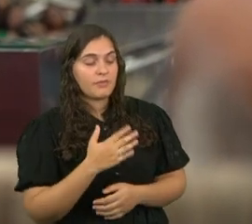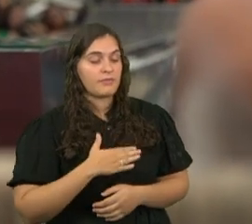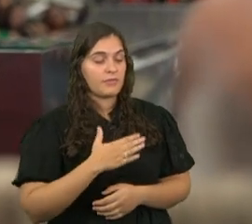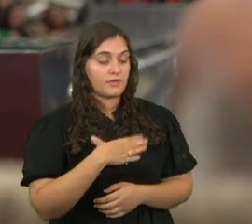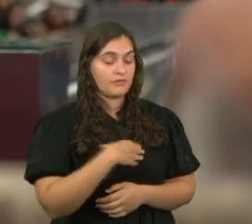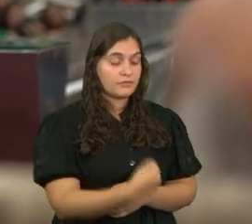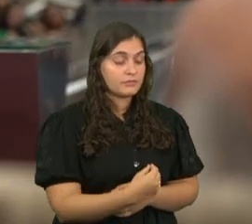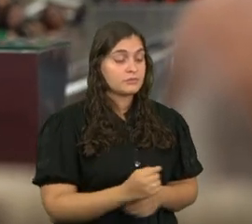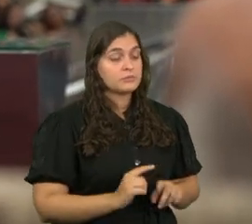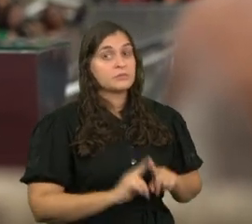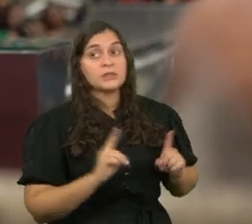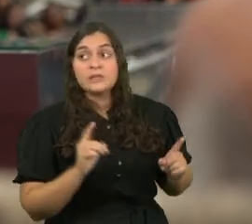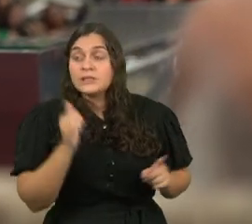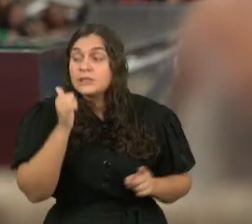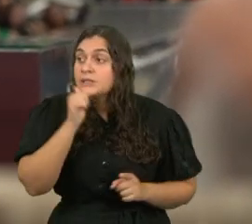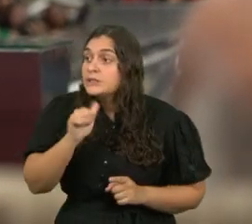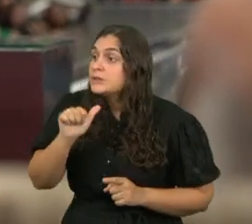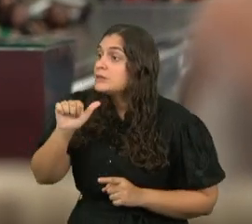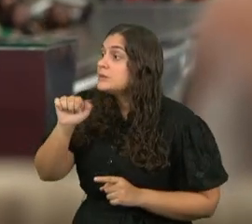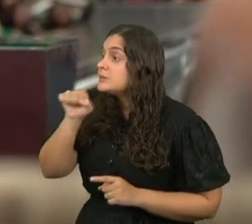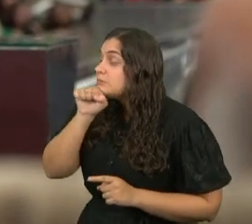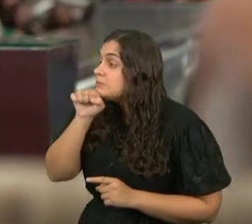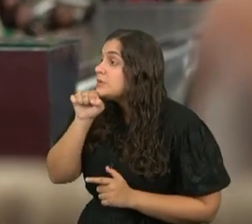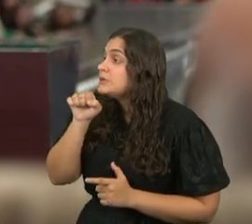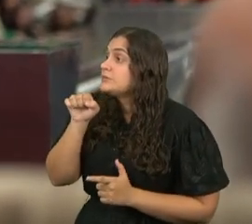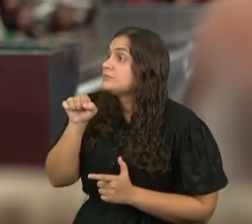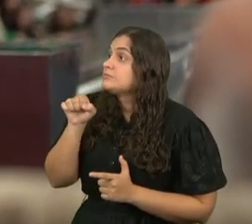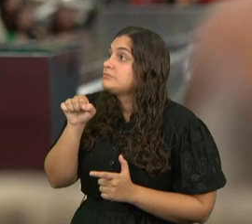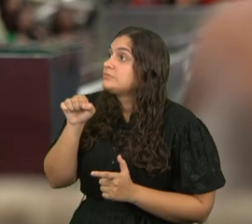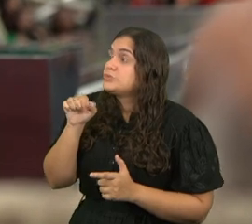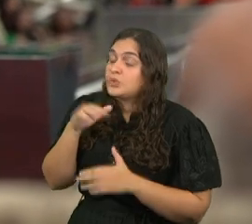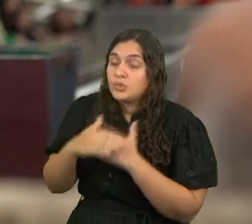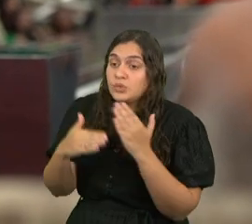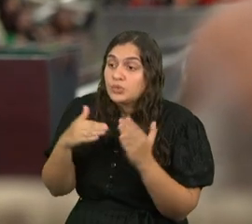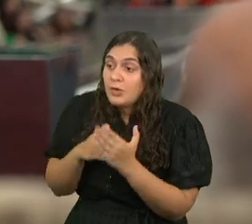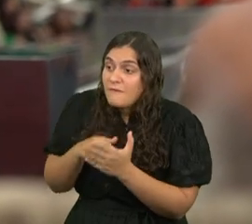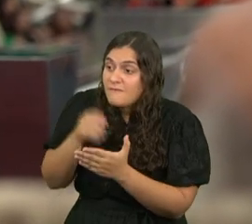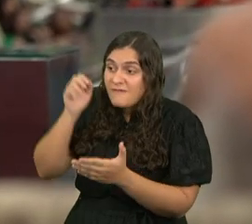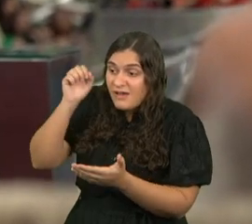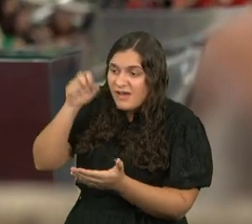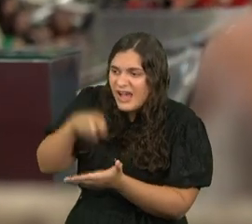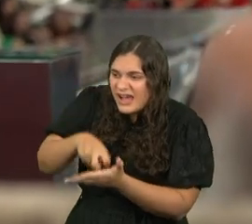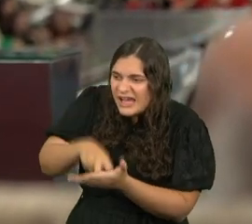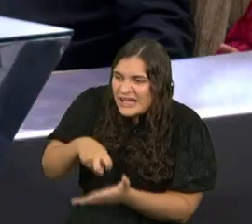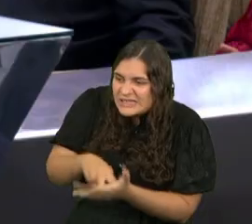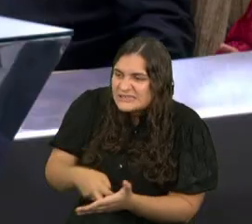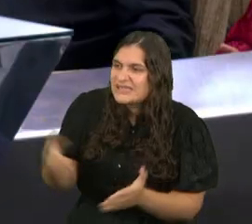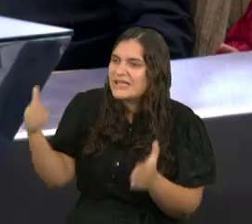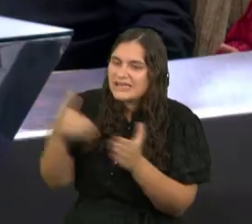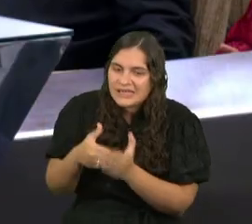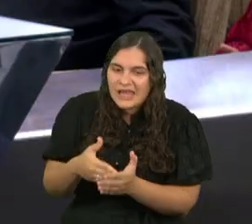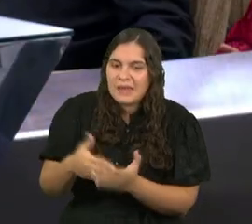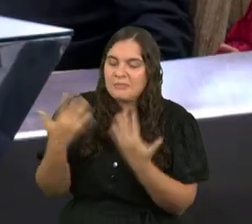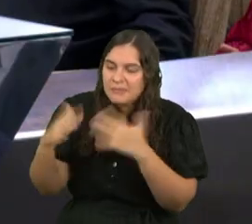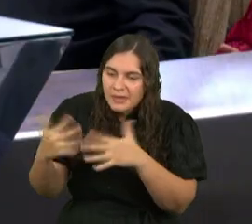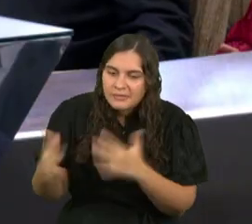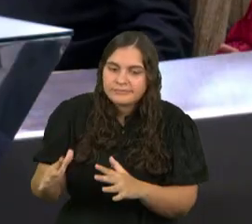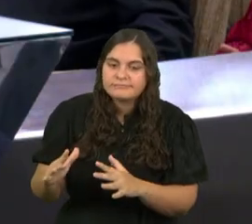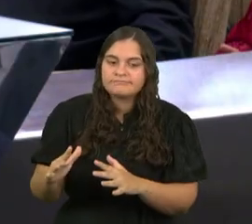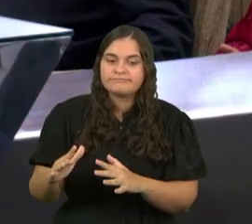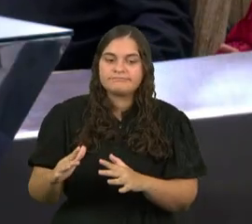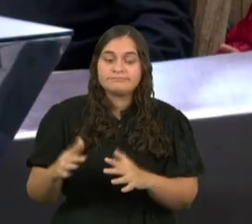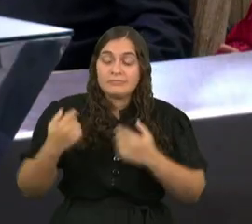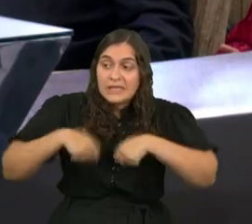eles dizem, mas mamãe, do carão ao elogio, tem que ser na Bíblia. Eu digo, porque foi isso que o seu